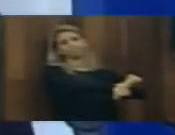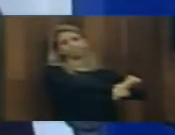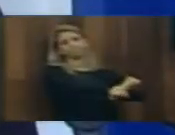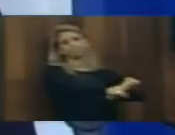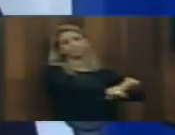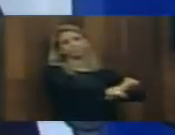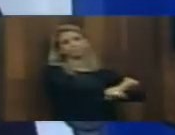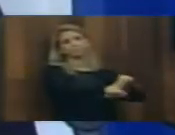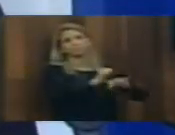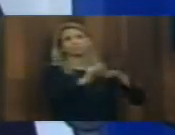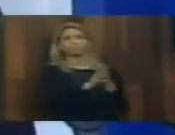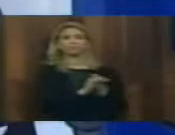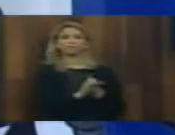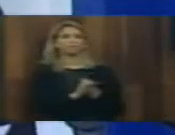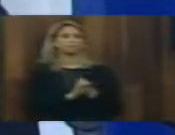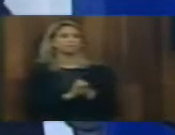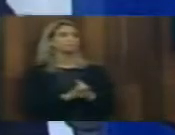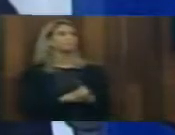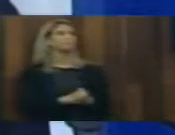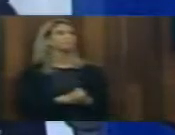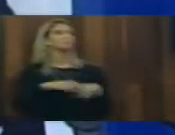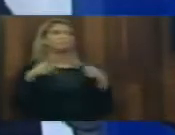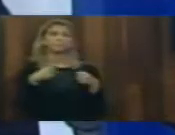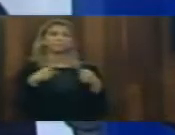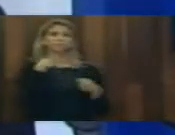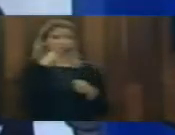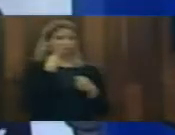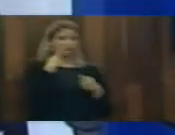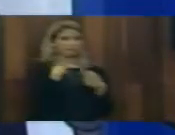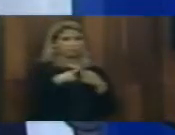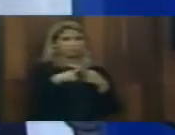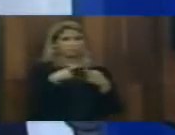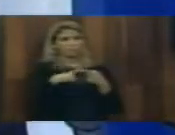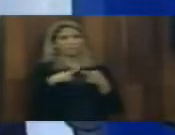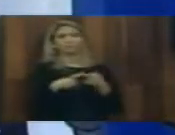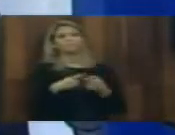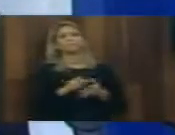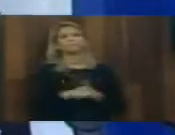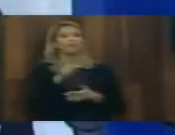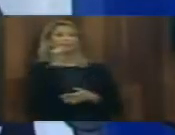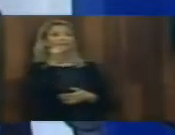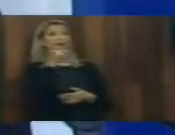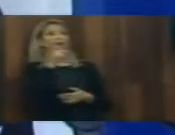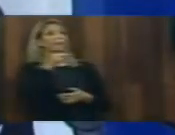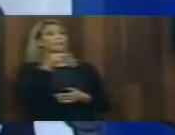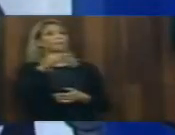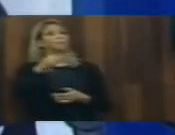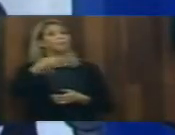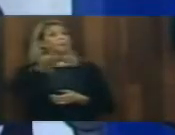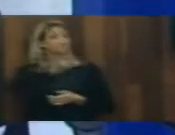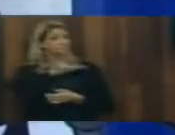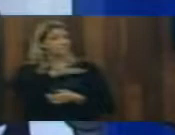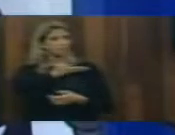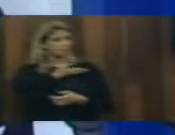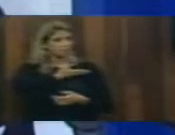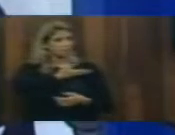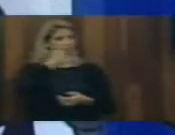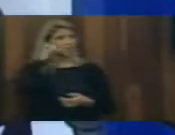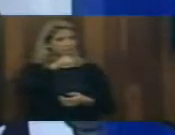para chegar até as amigas da Mama. Lá na amigas da Mama, nós temos